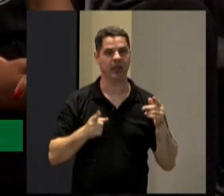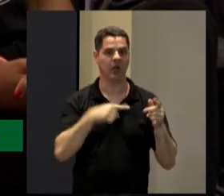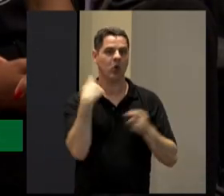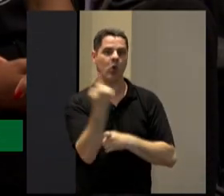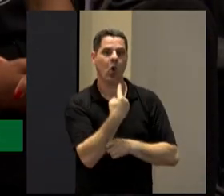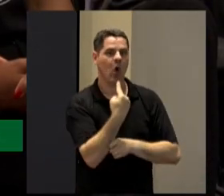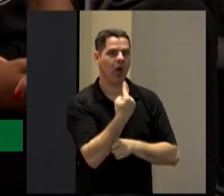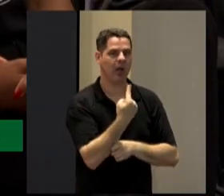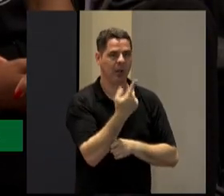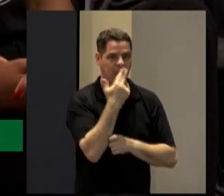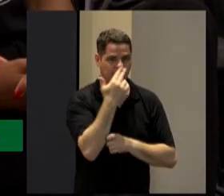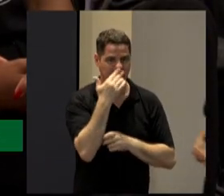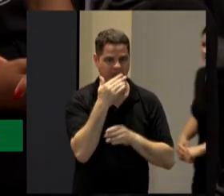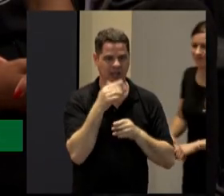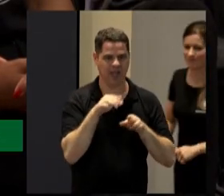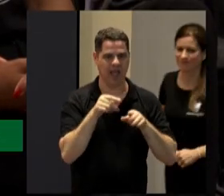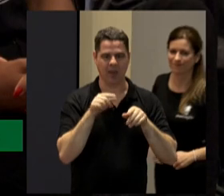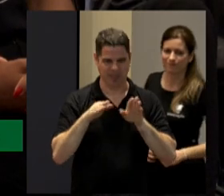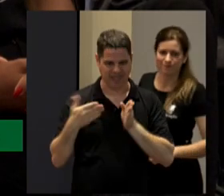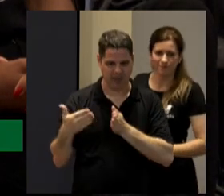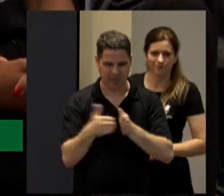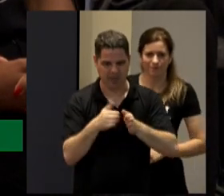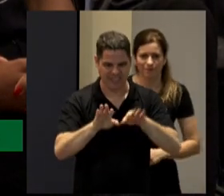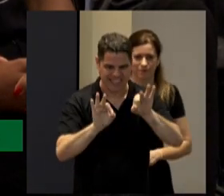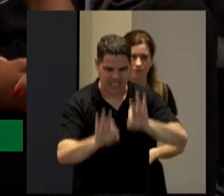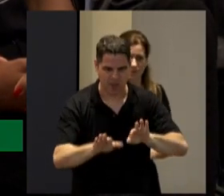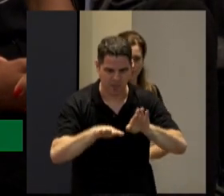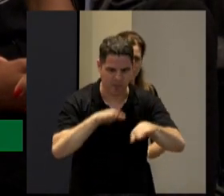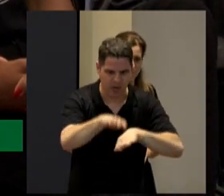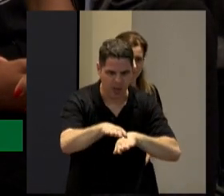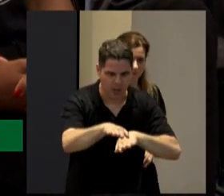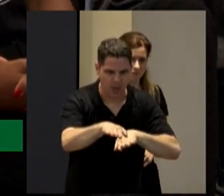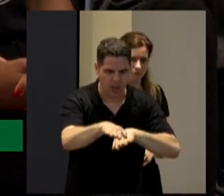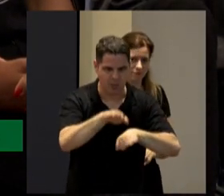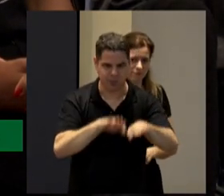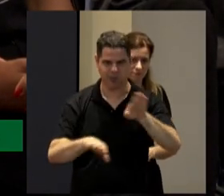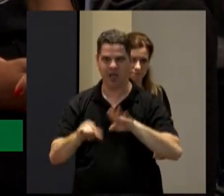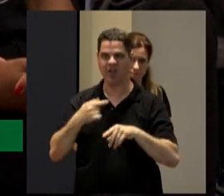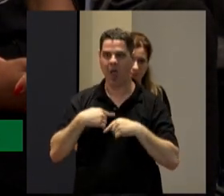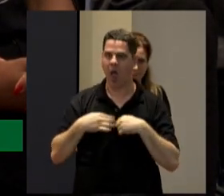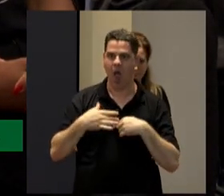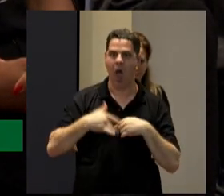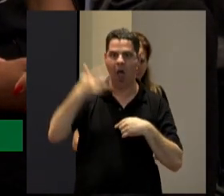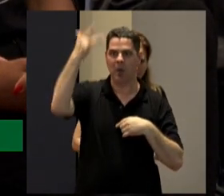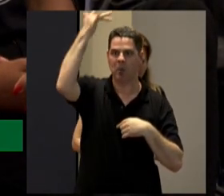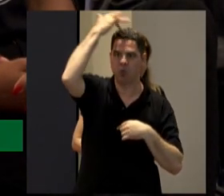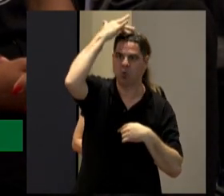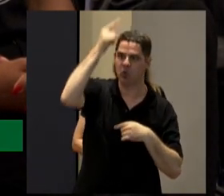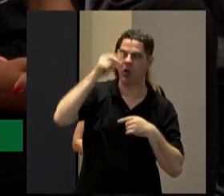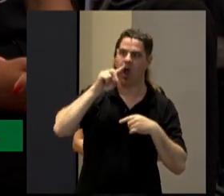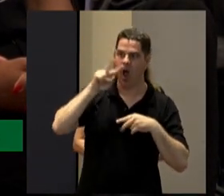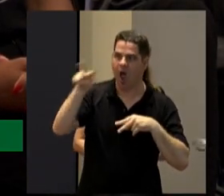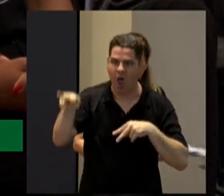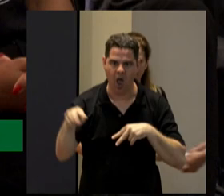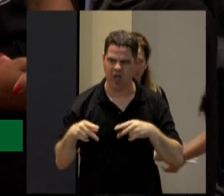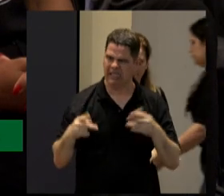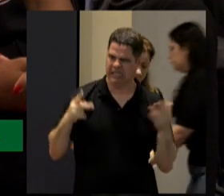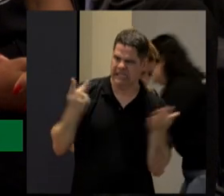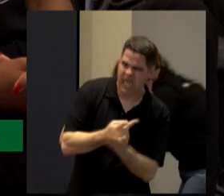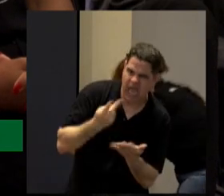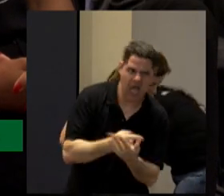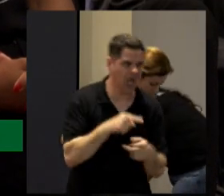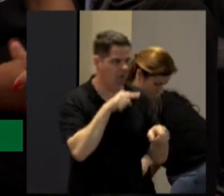gente dá alguns passos atrás e vê alguns absurdos acontecendo, por vezes do nosso lado, na